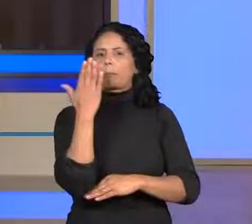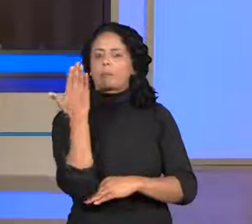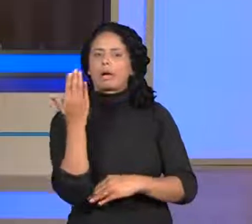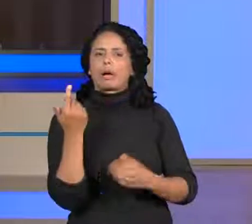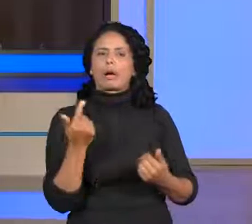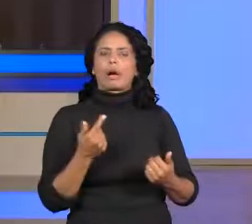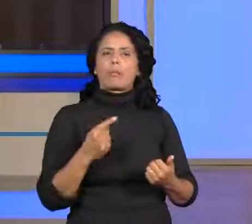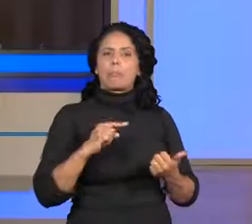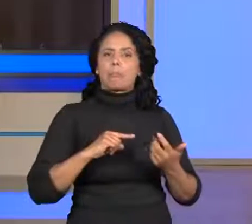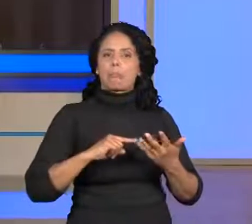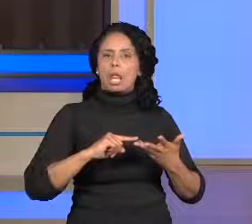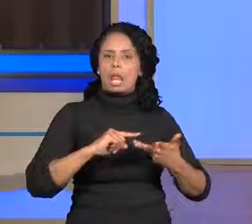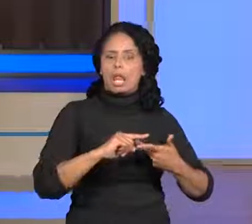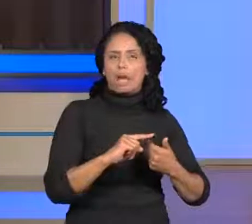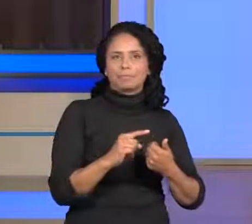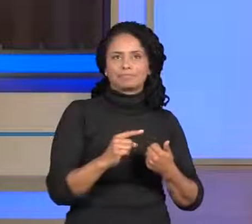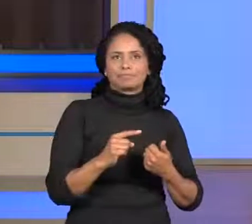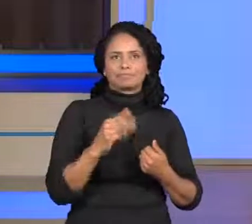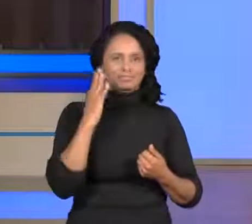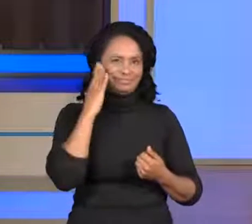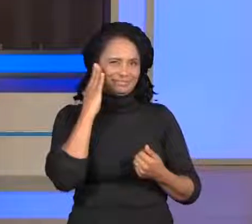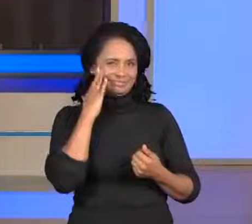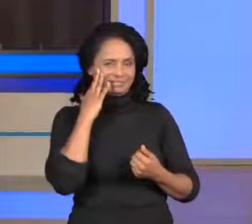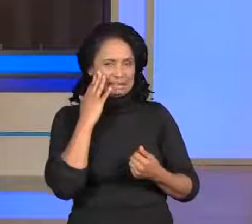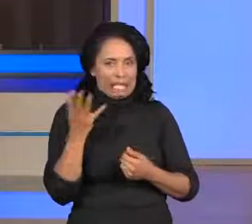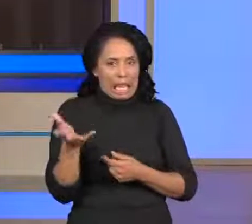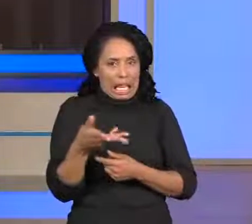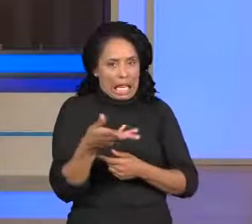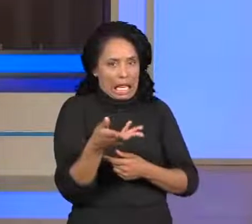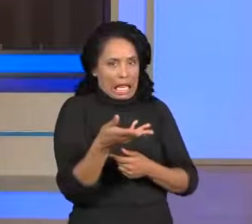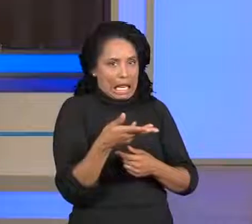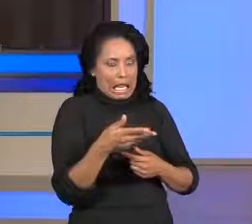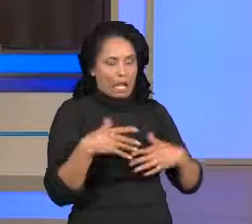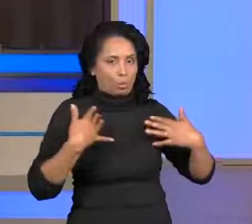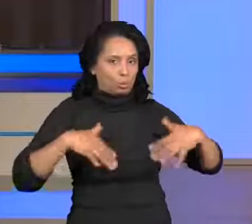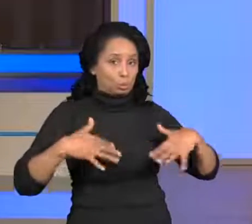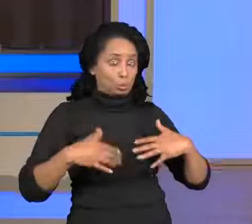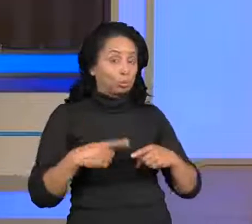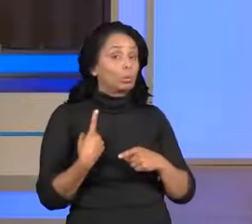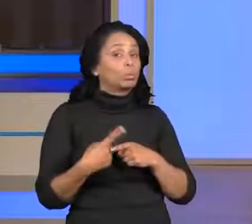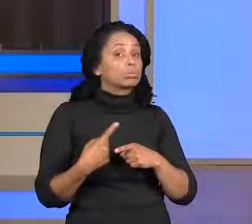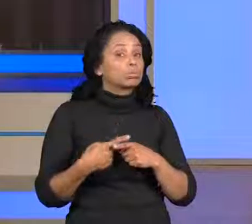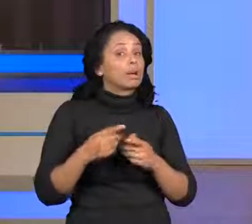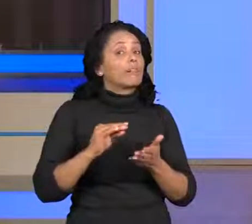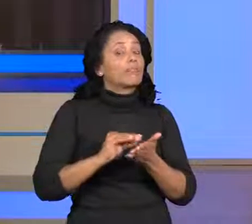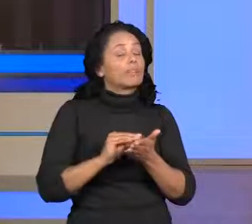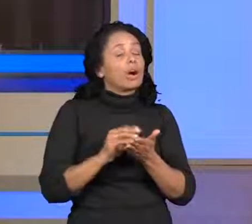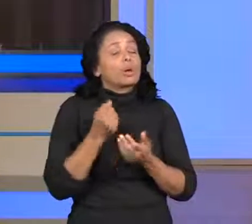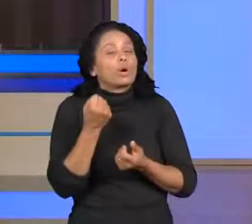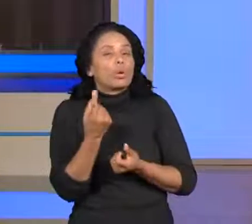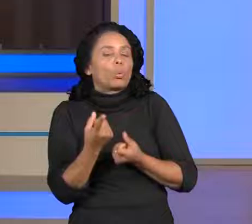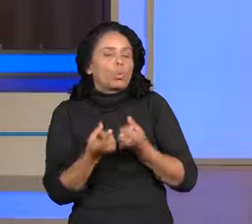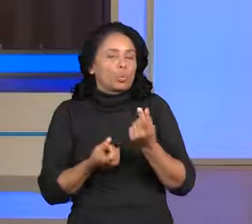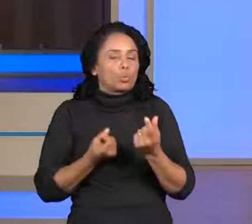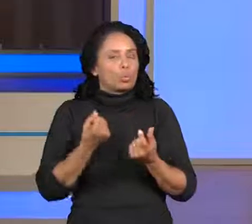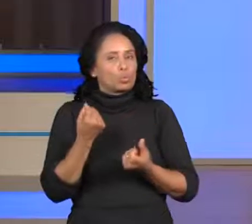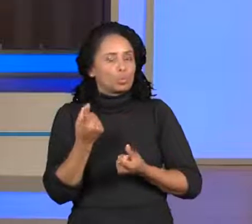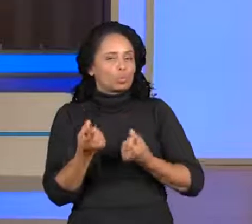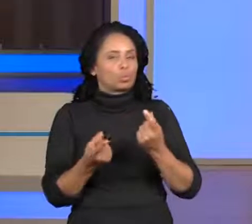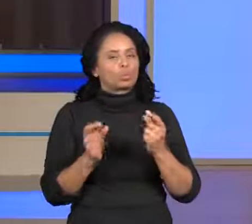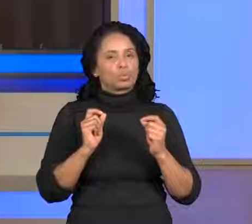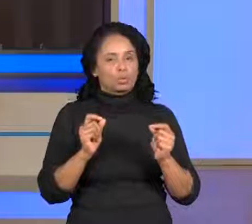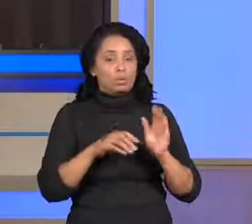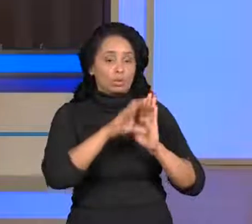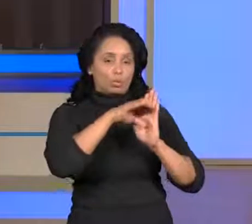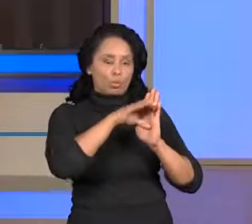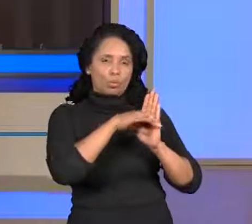A gente está passando assim, pessoal, meio corrido nesses conceitos, porque a gente vai ver alguns em cada aula, separado. Então